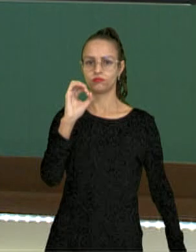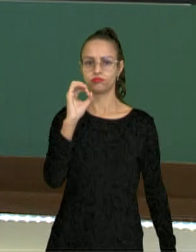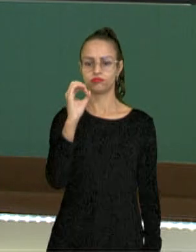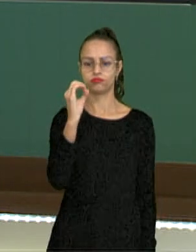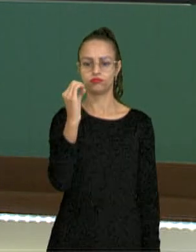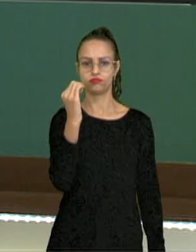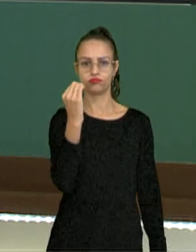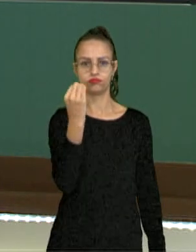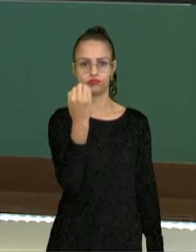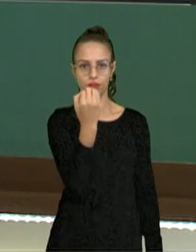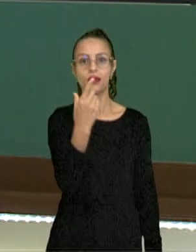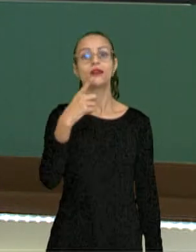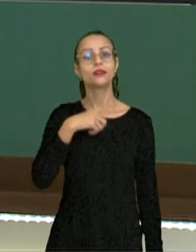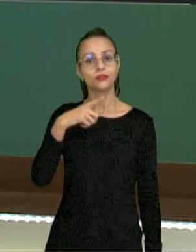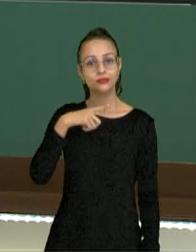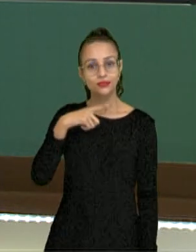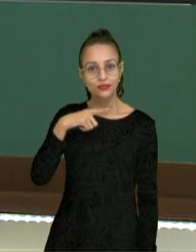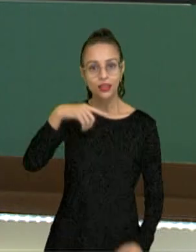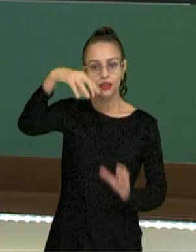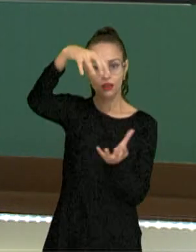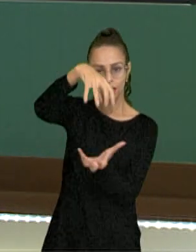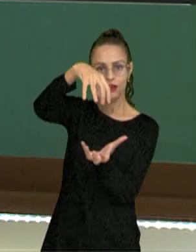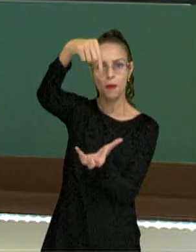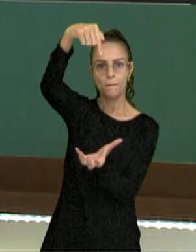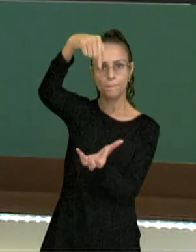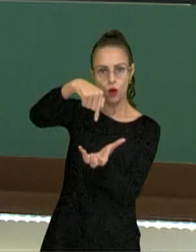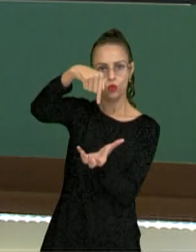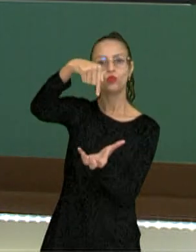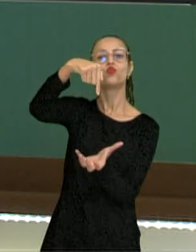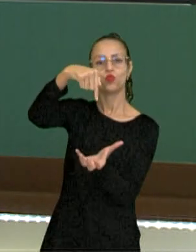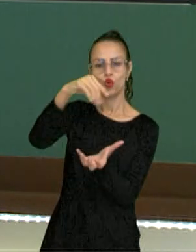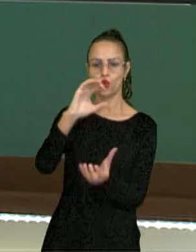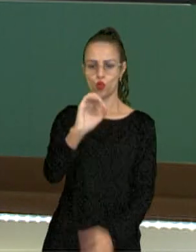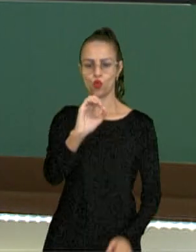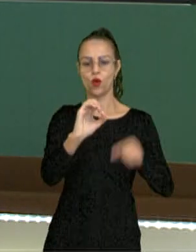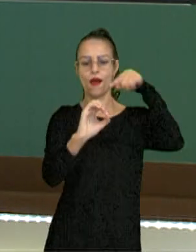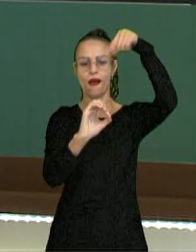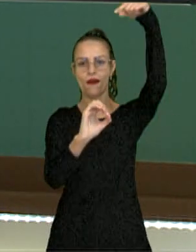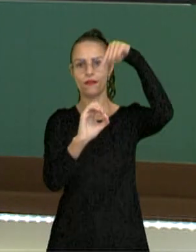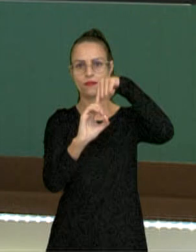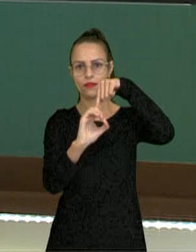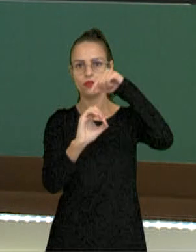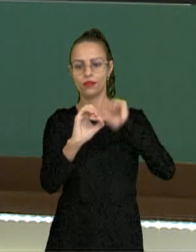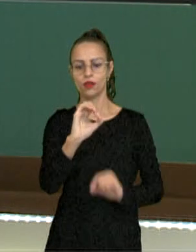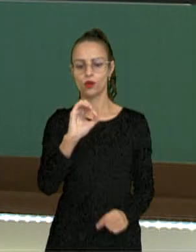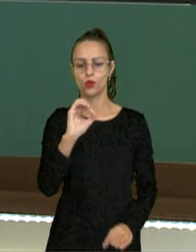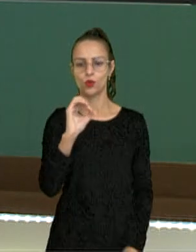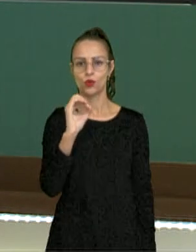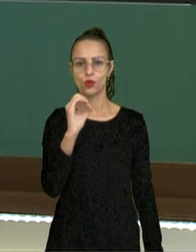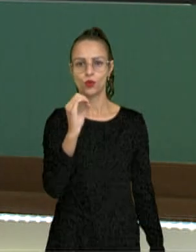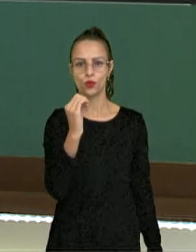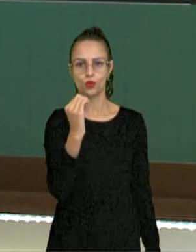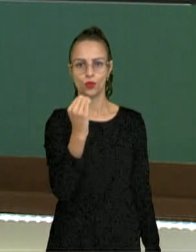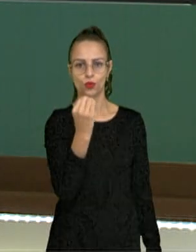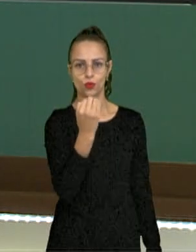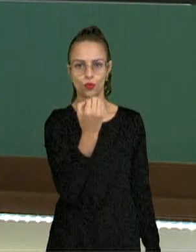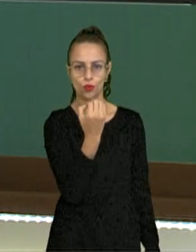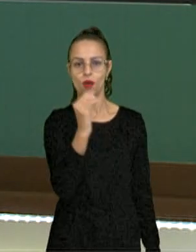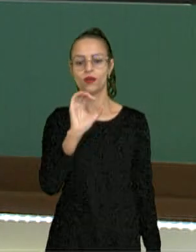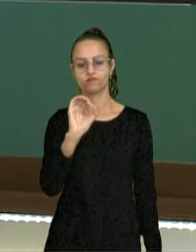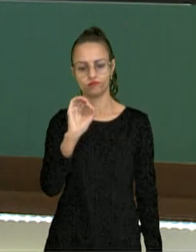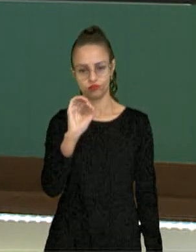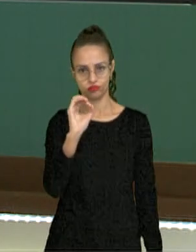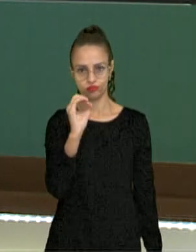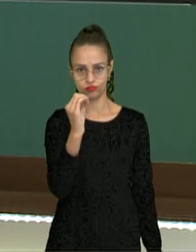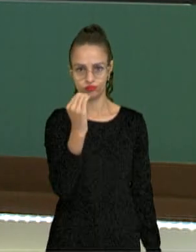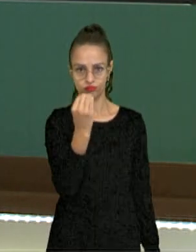A Terra tem um eixo imaginário e aí ela vai girar em torno deste eixo. Esse giro em